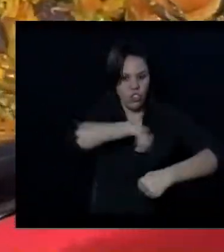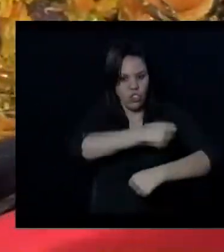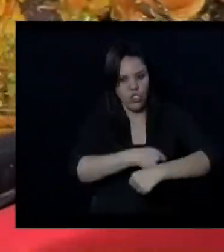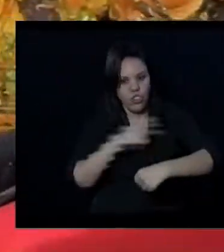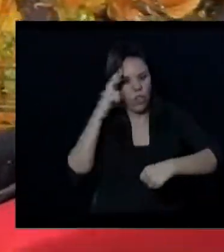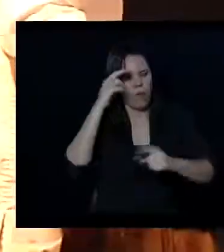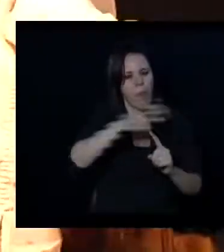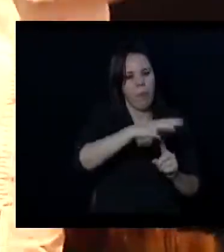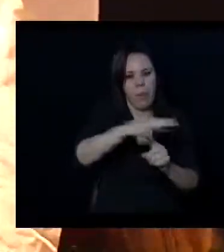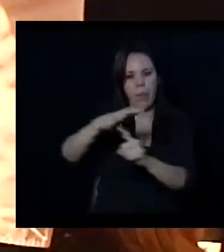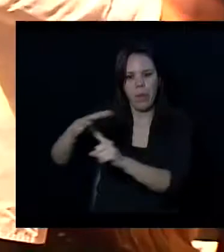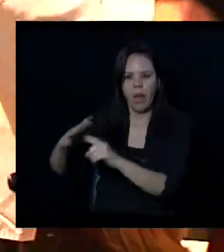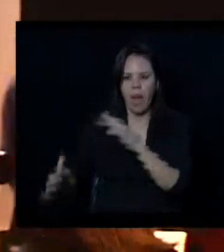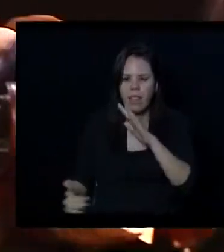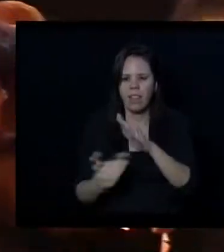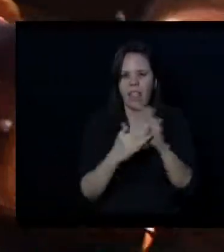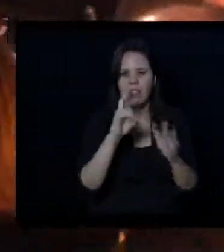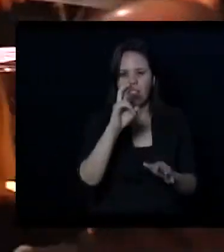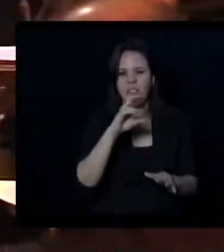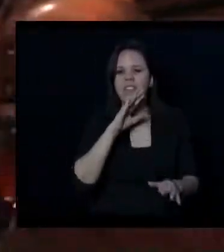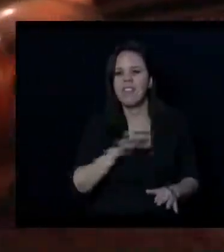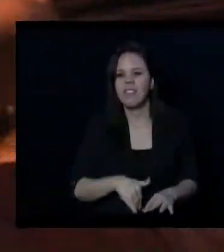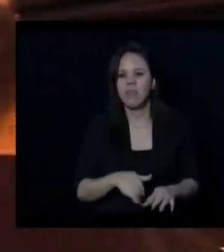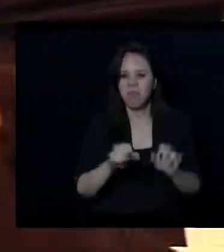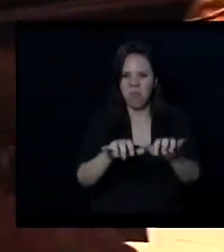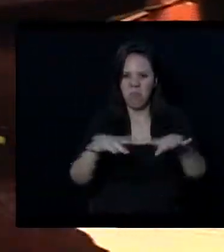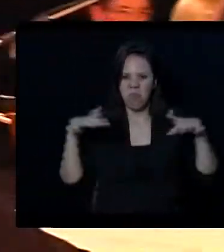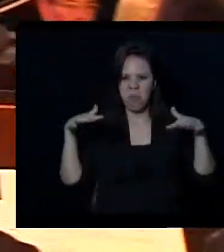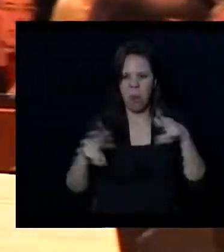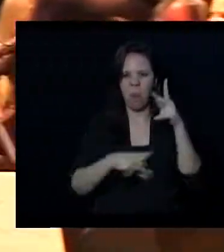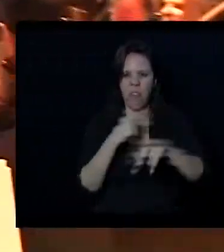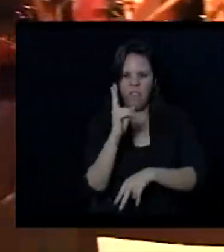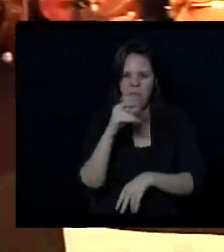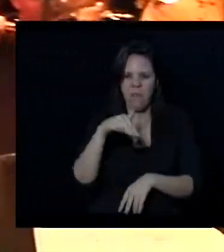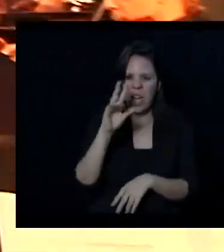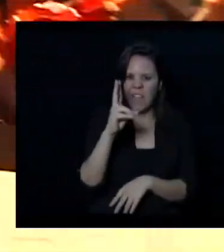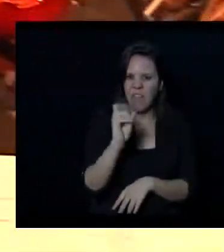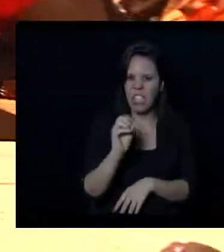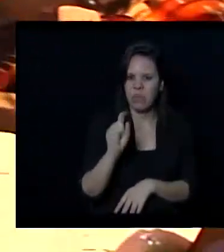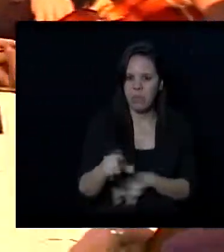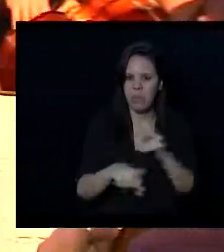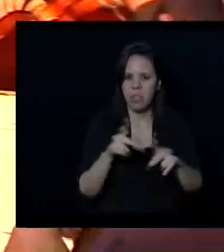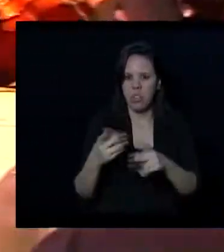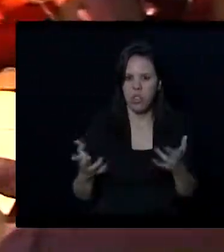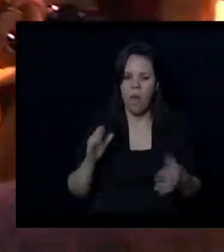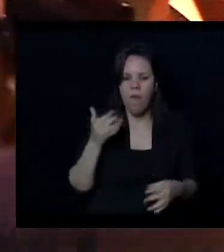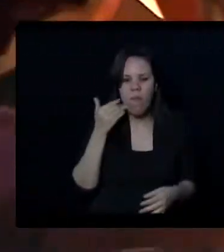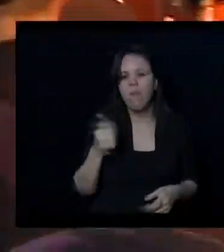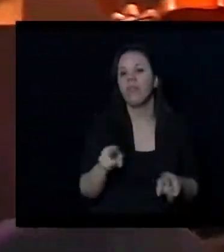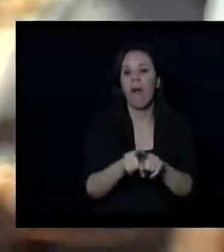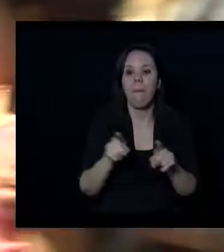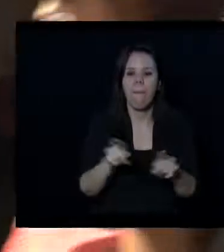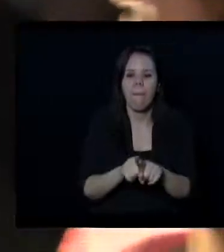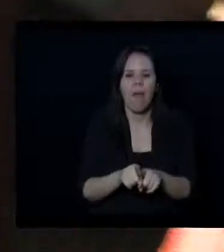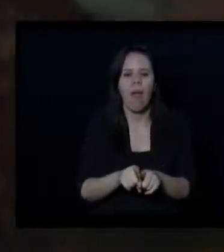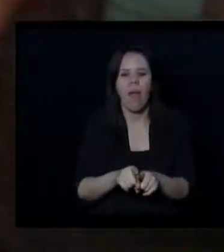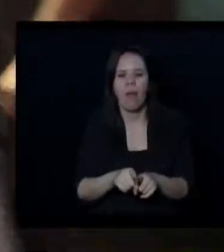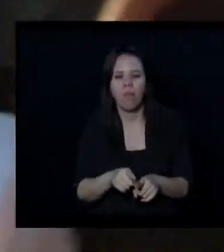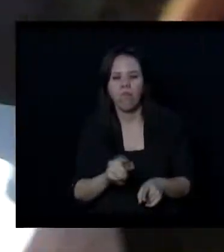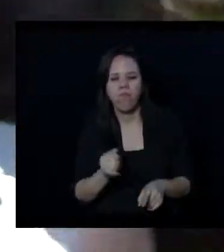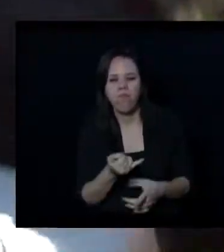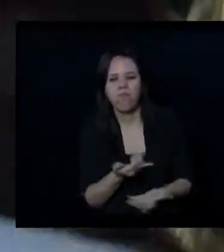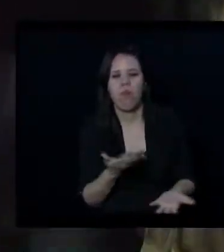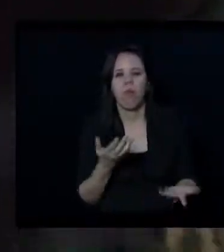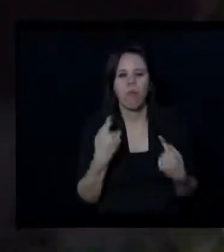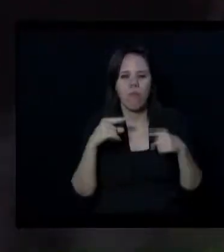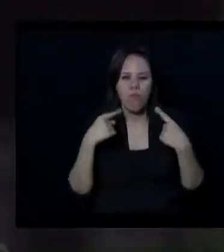foi até às 5 da tarde com um público de mais de 20.000 pessoas que curtiram também muita música. Um bolo de